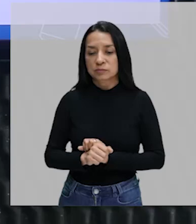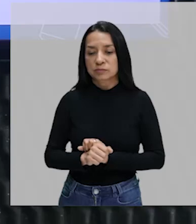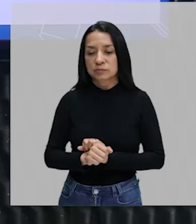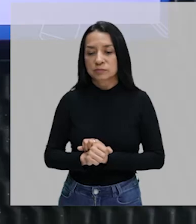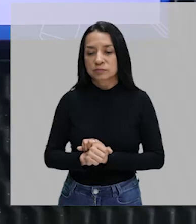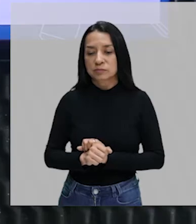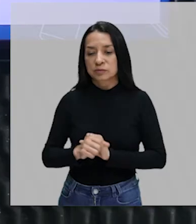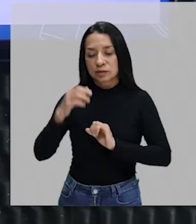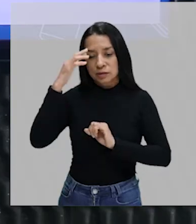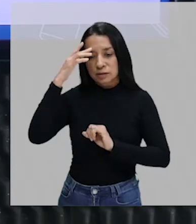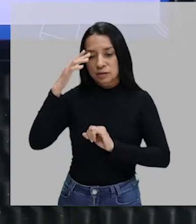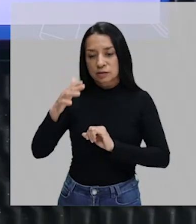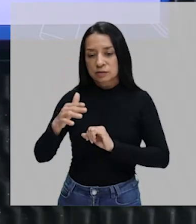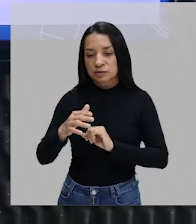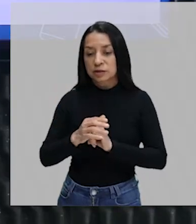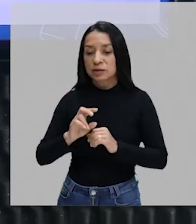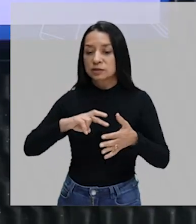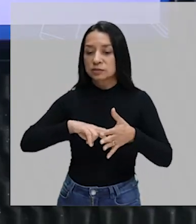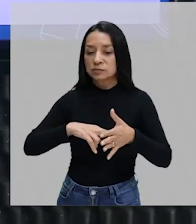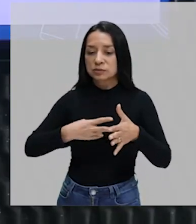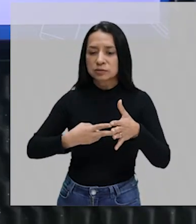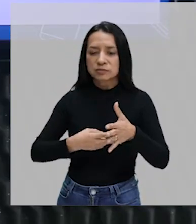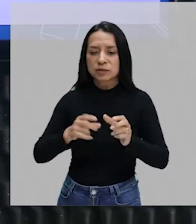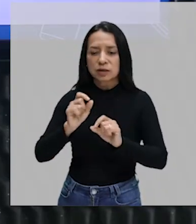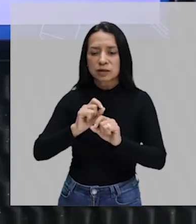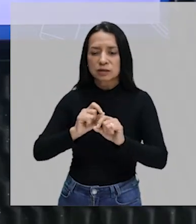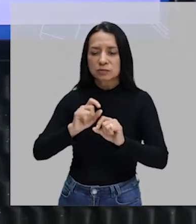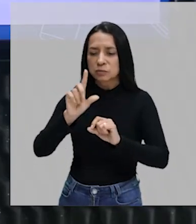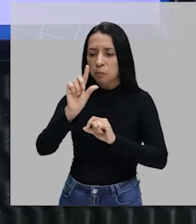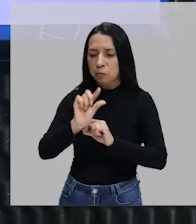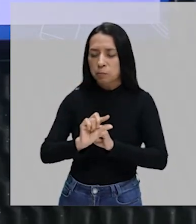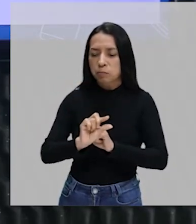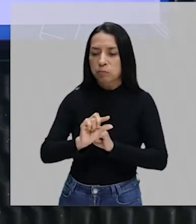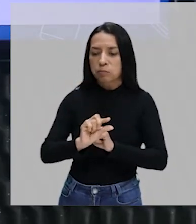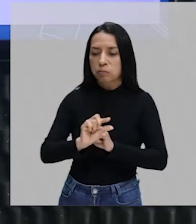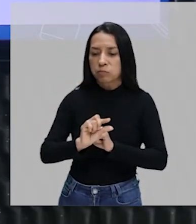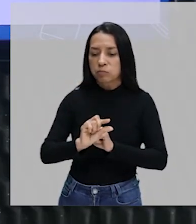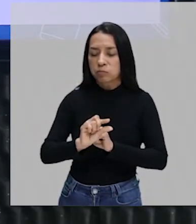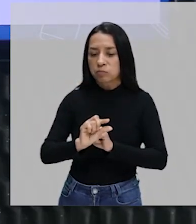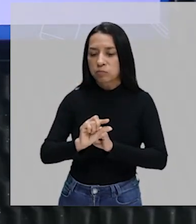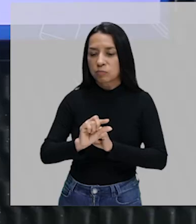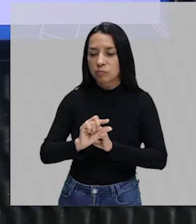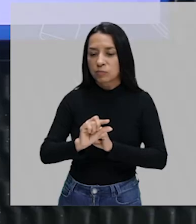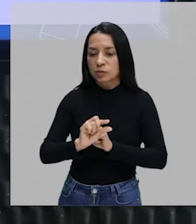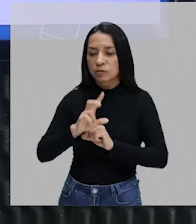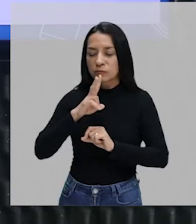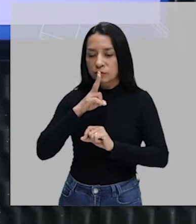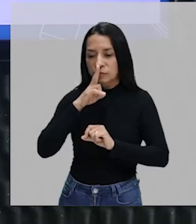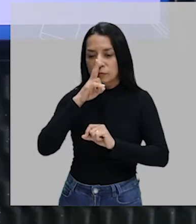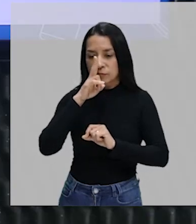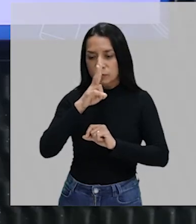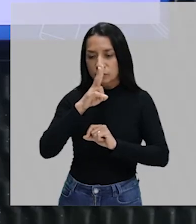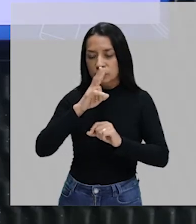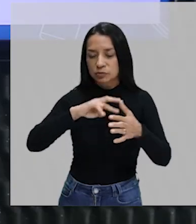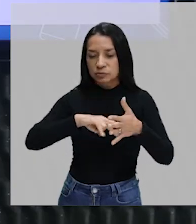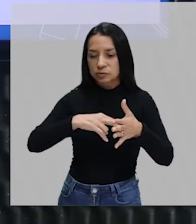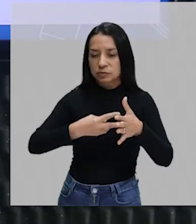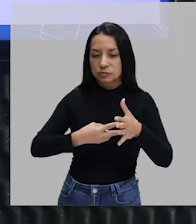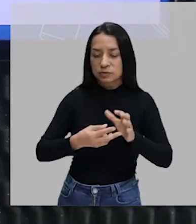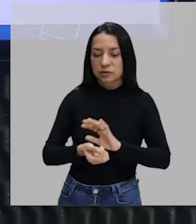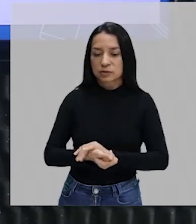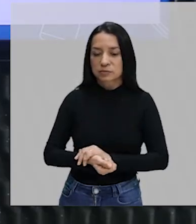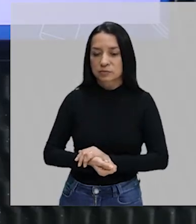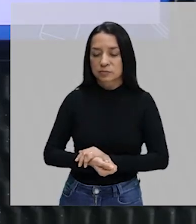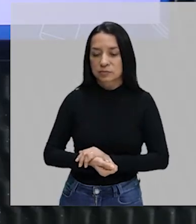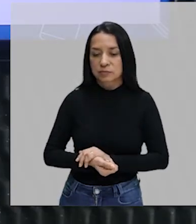são cópias menos vívidas. Necessariamente nós temos as cópias menos vívidas das impressões. Agora, entre